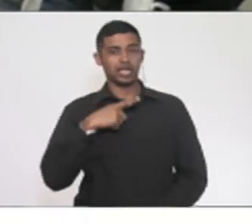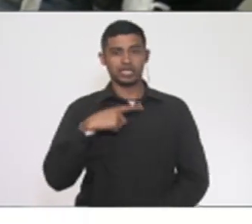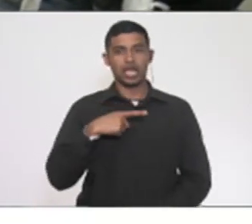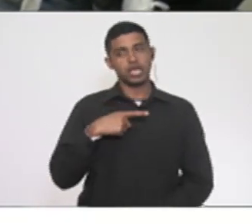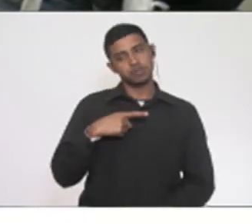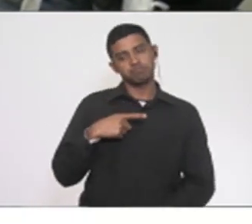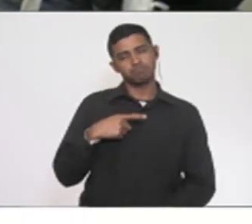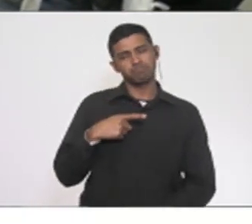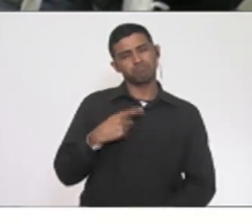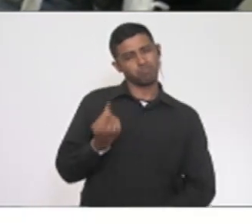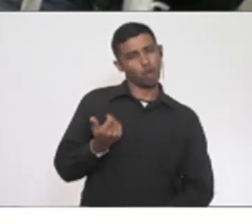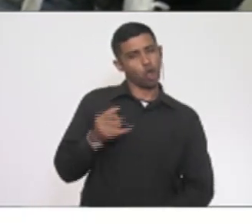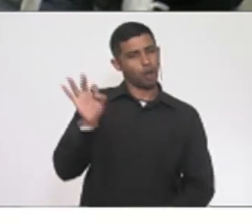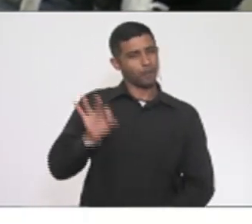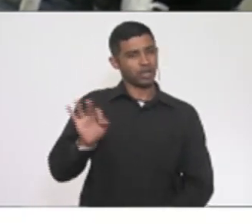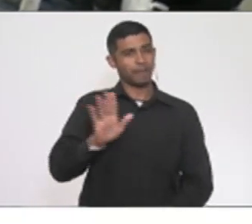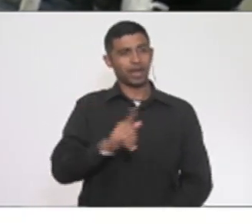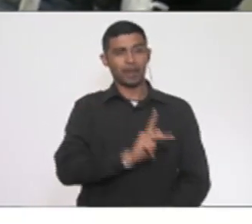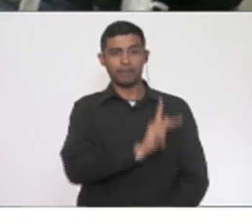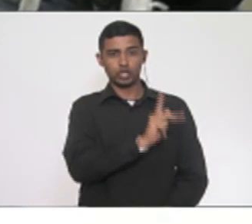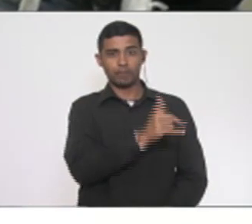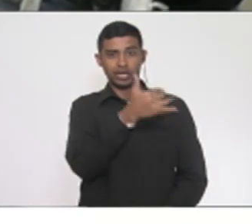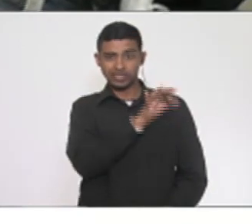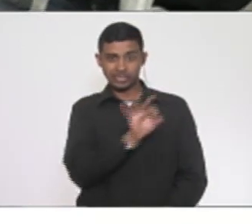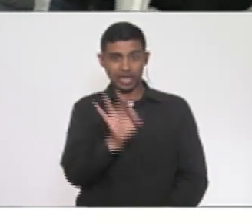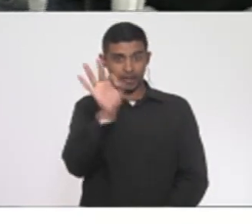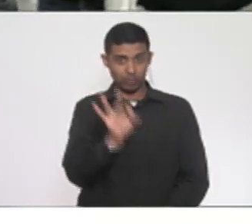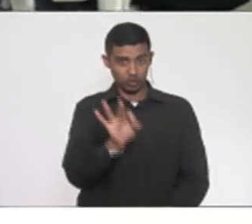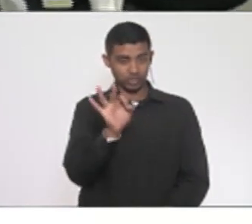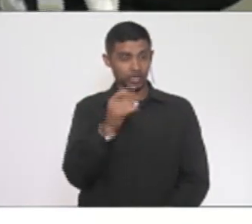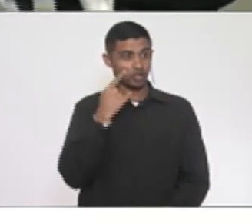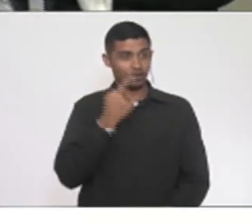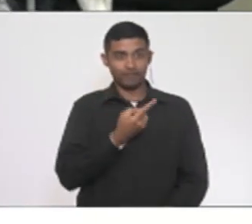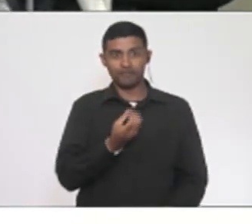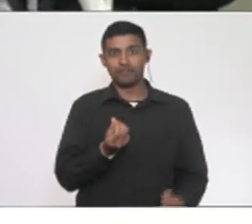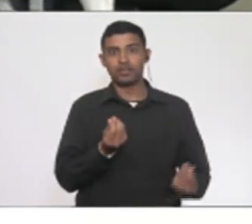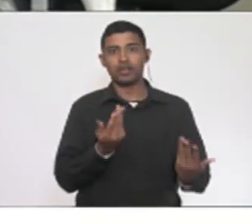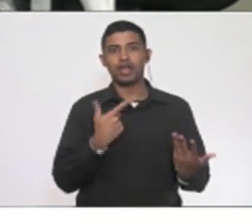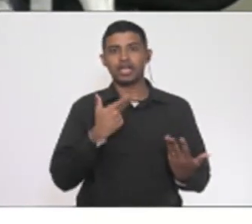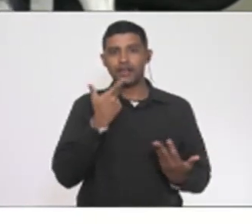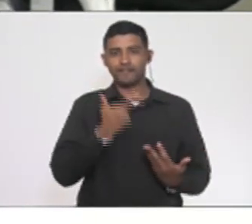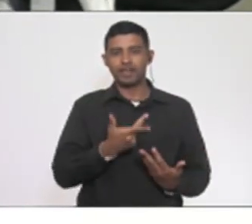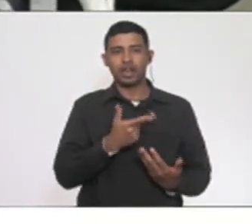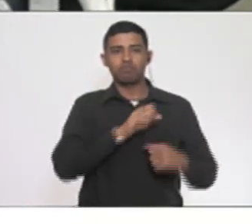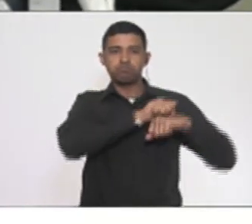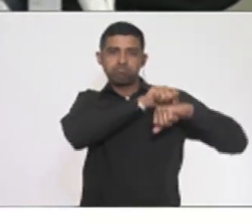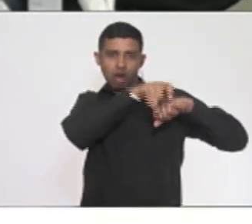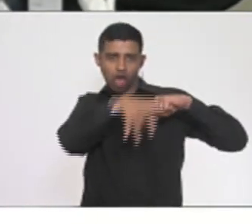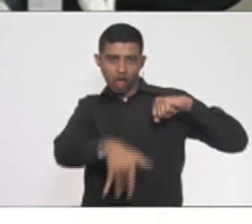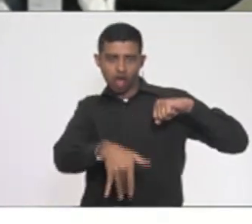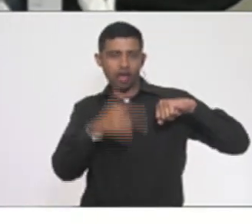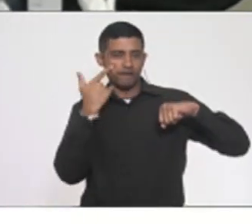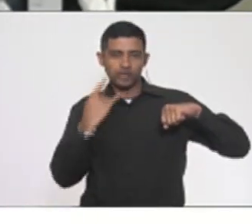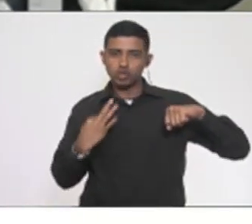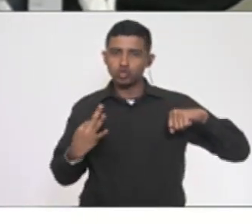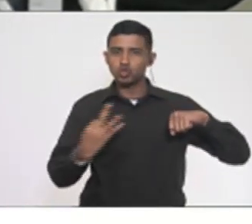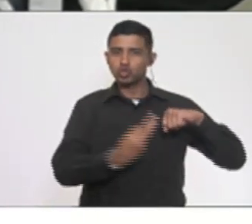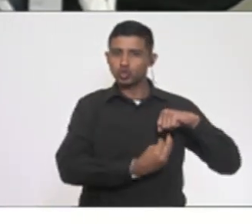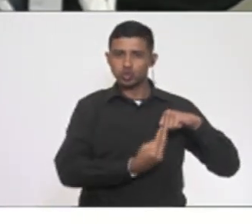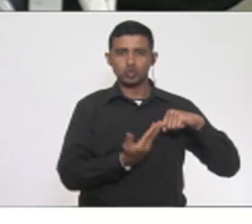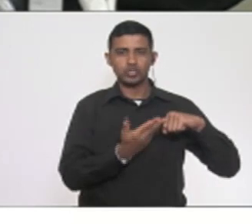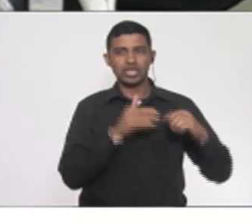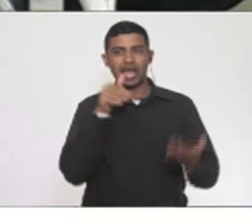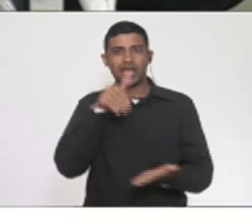e ela tem 100% da infraestrutura de escoamento da produção, que é que traz o gás dos campos offshore ou dos campos onshore até